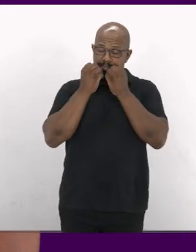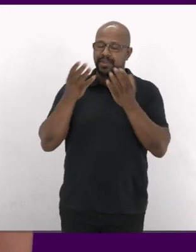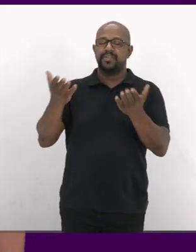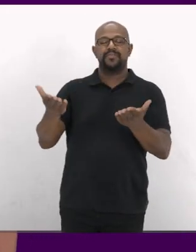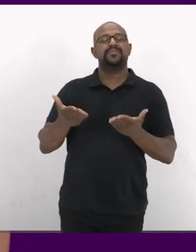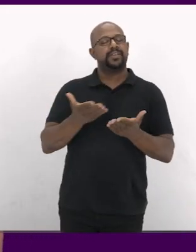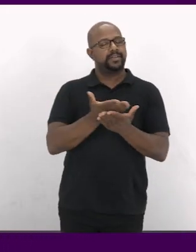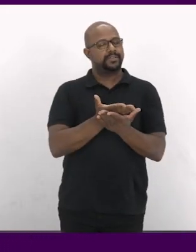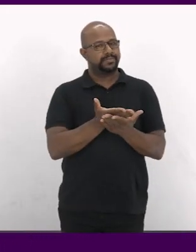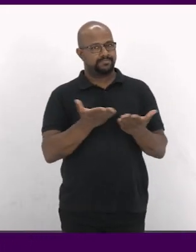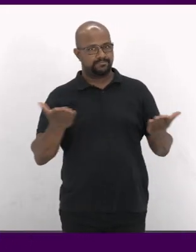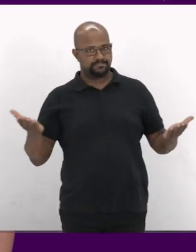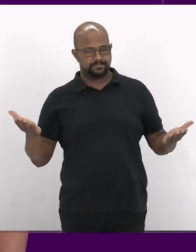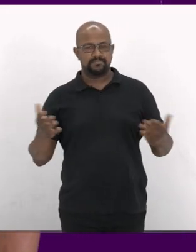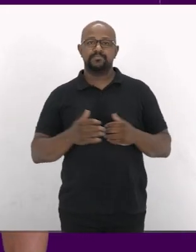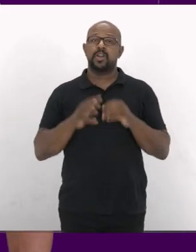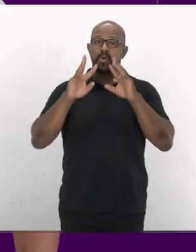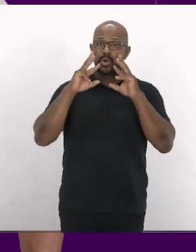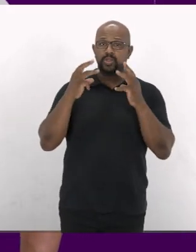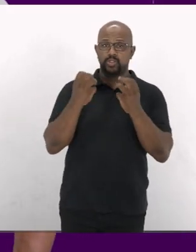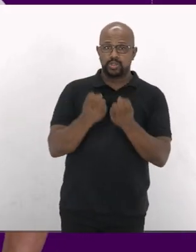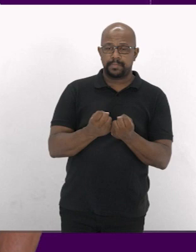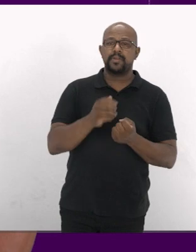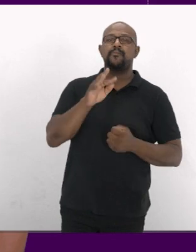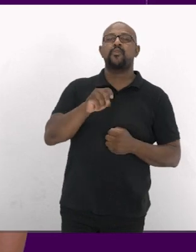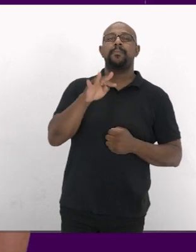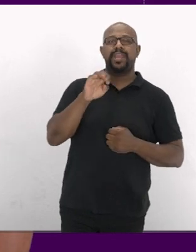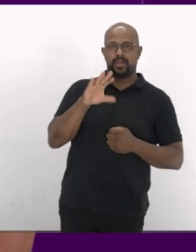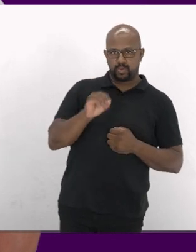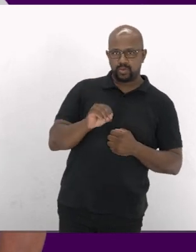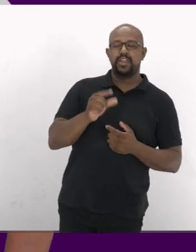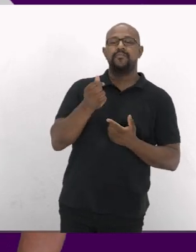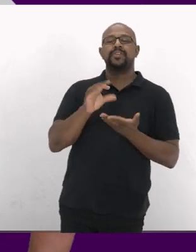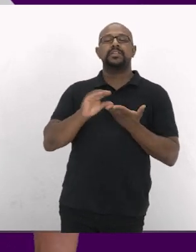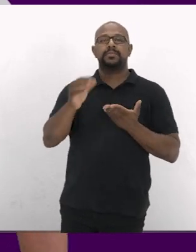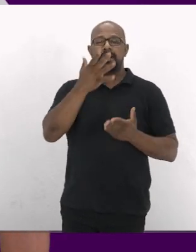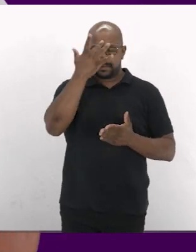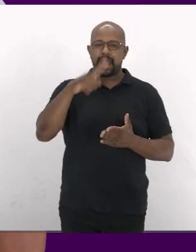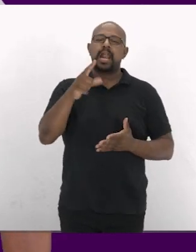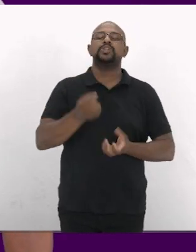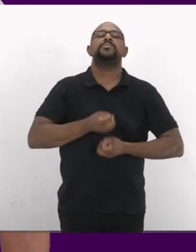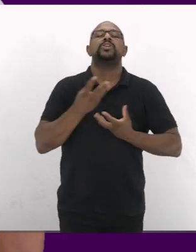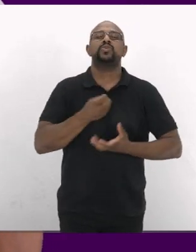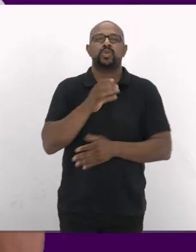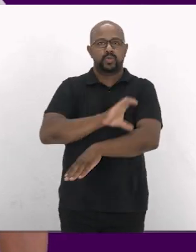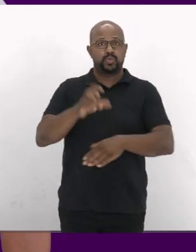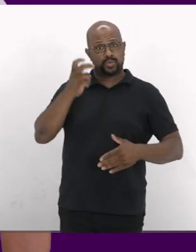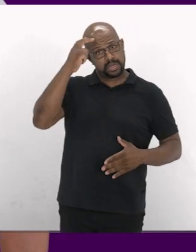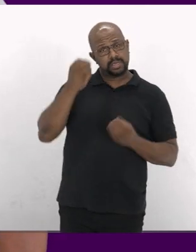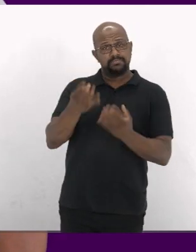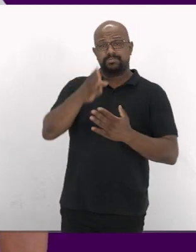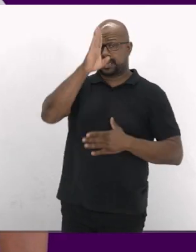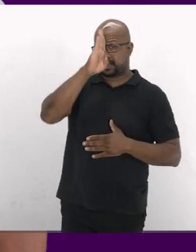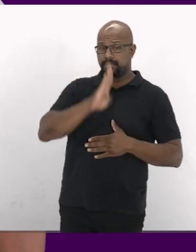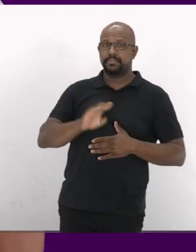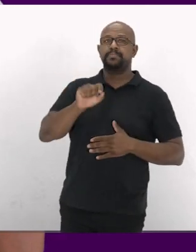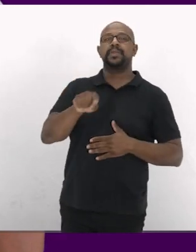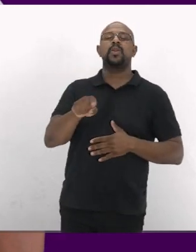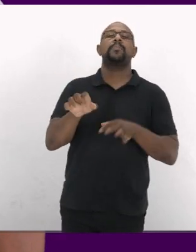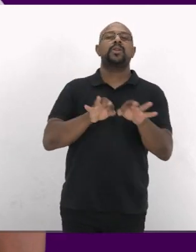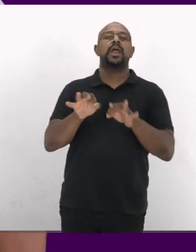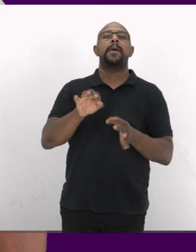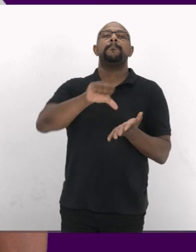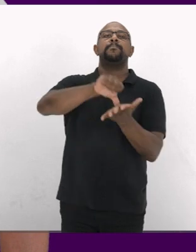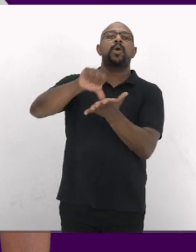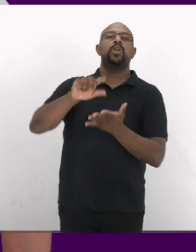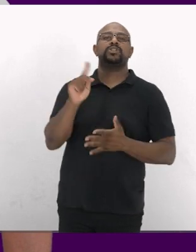Olá, bem-vindas, bem-vindos, bem-vindes ao workshop Fomento e Financiamento para Instituições Culturais, oferecido gratuitamente